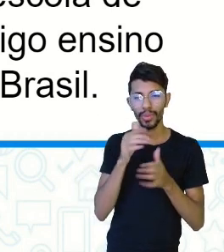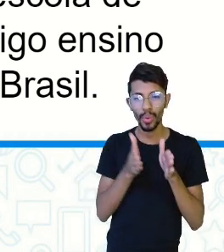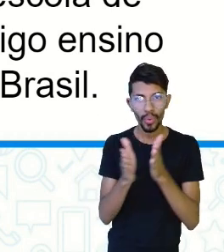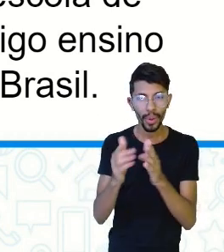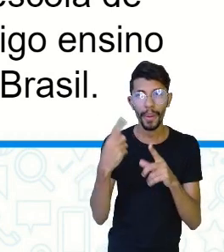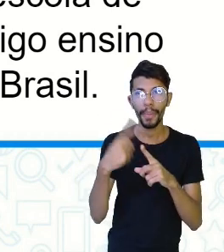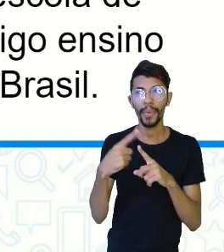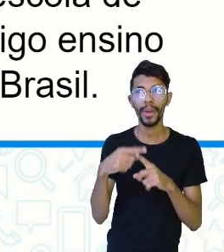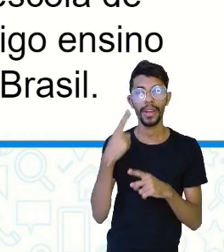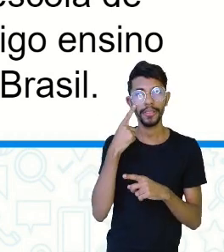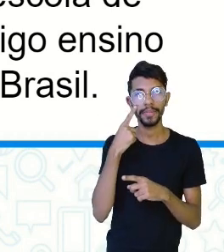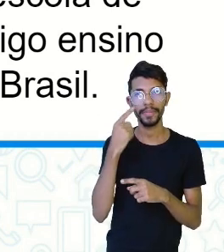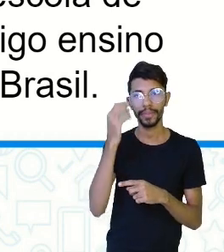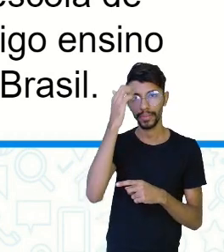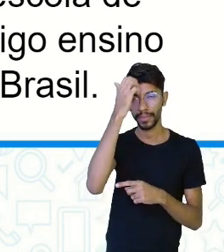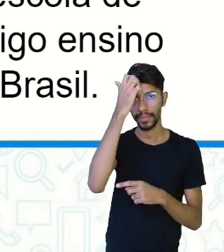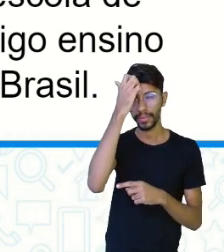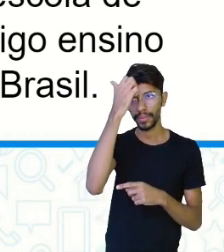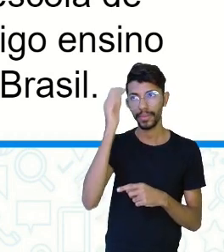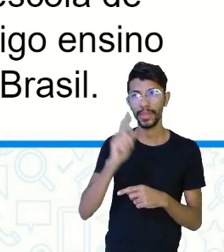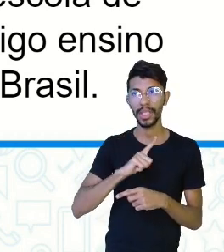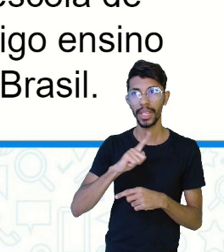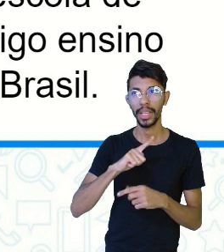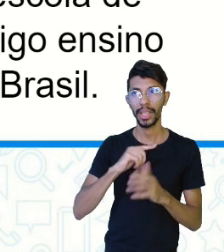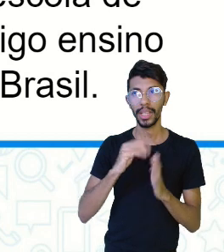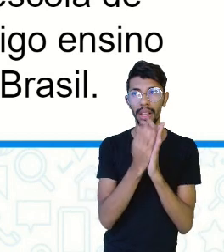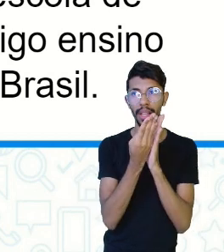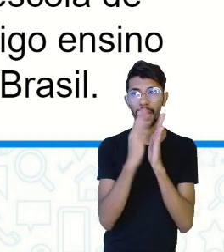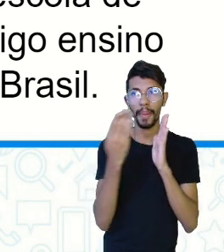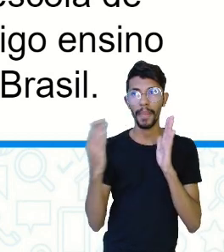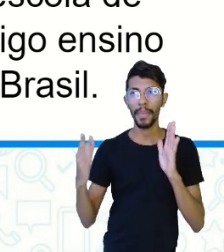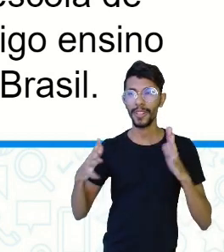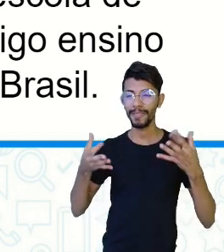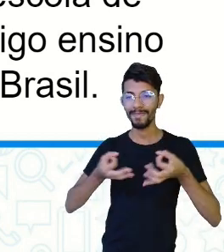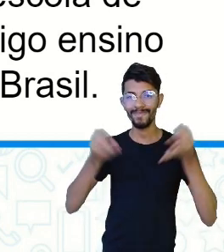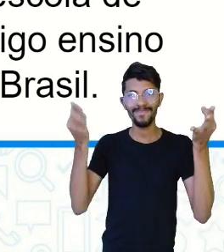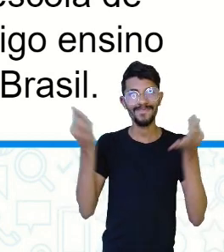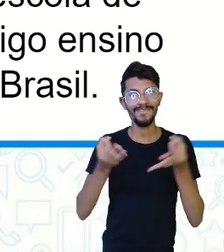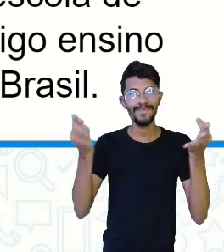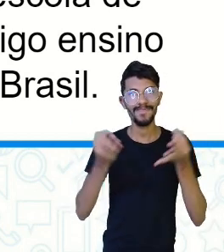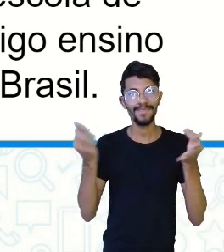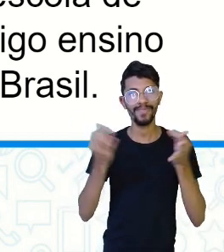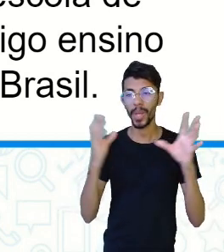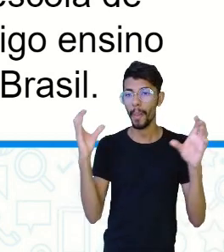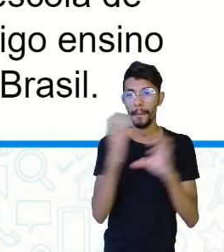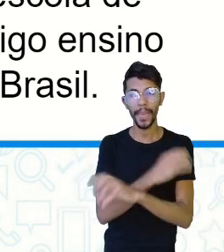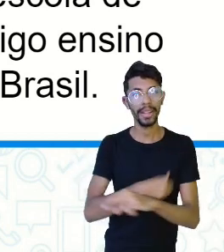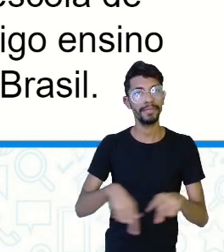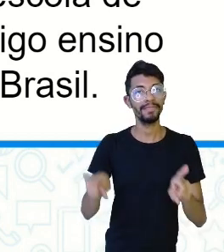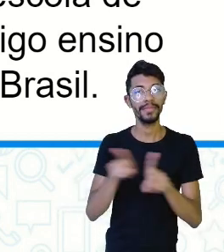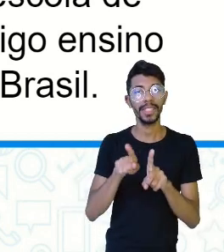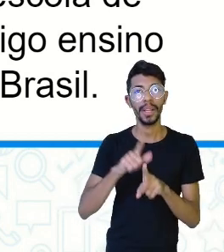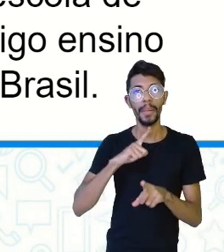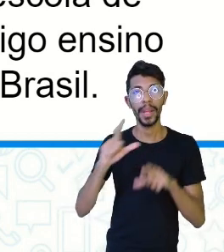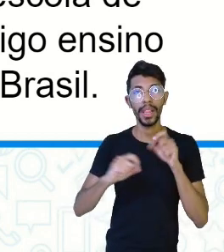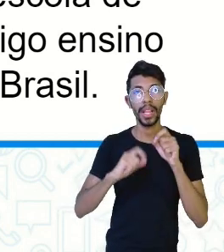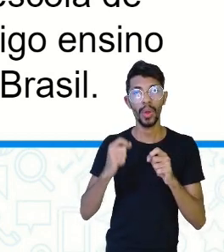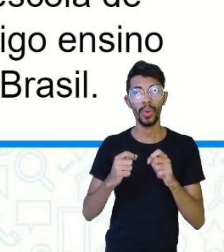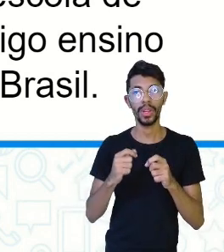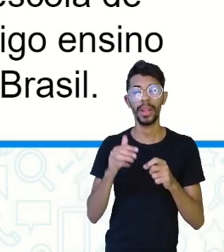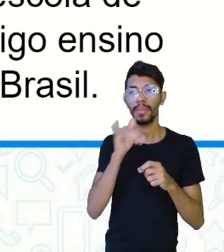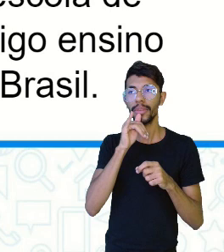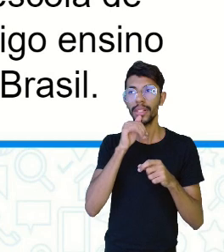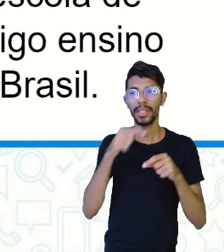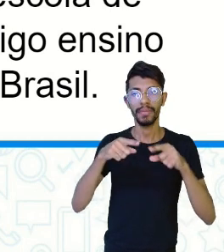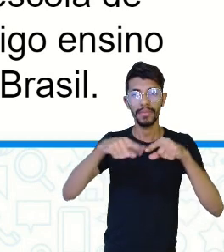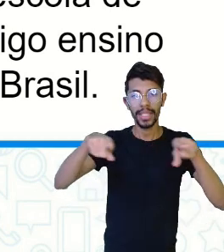tem biblioteca lá dentro, perfeita, completa. Ele tem laboratórios de várias áreas, para a